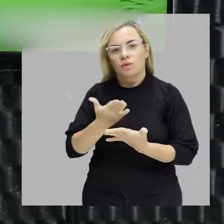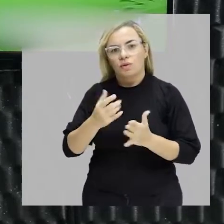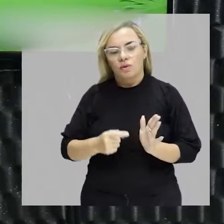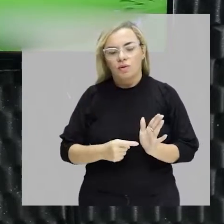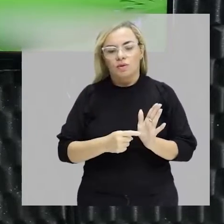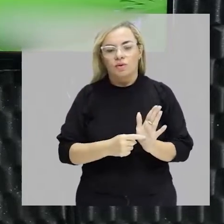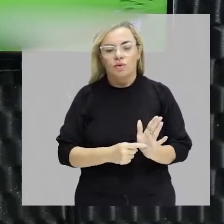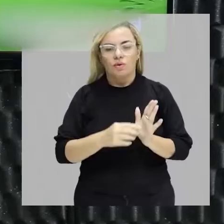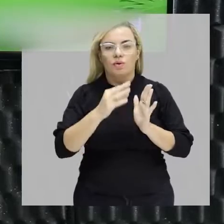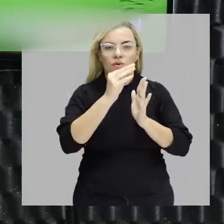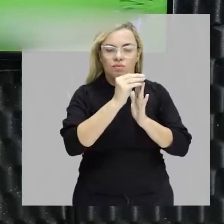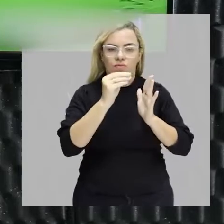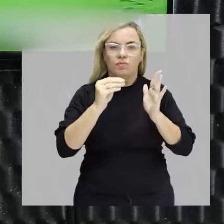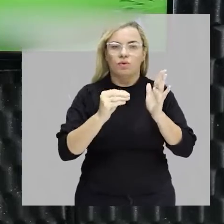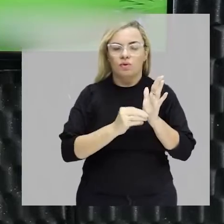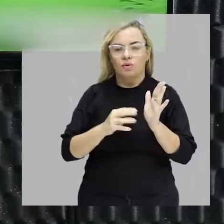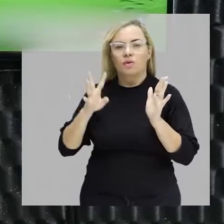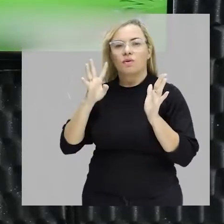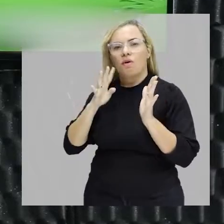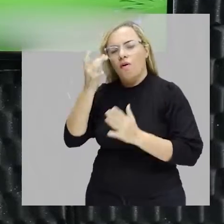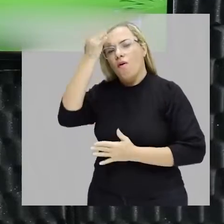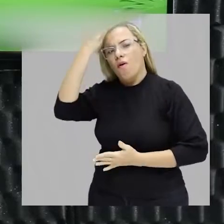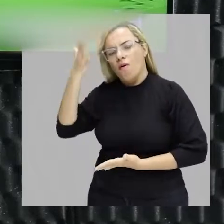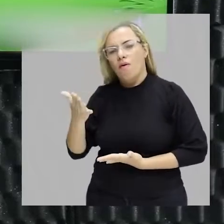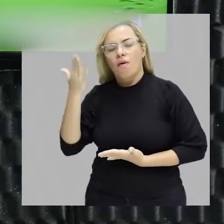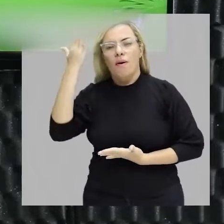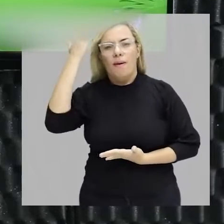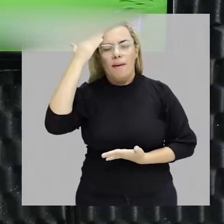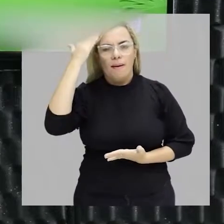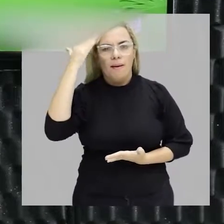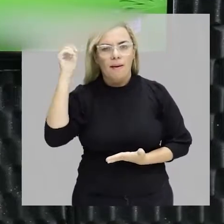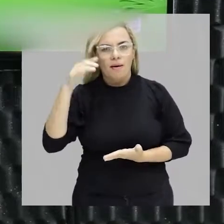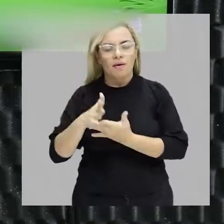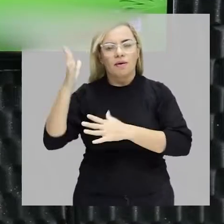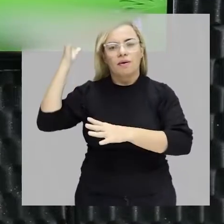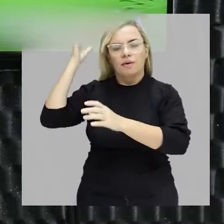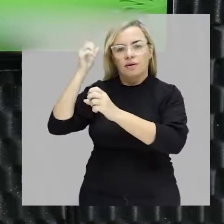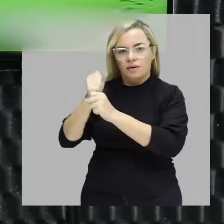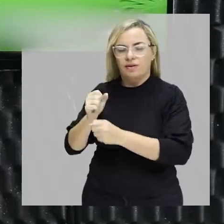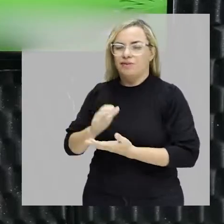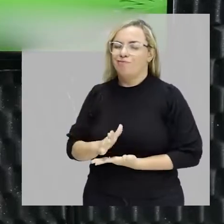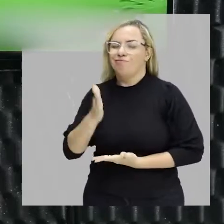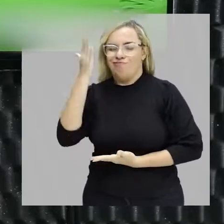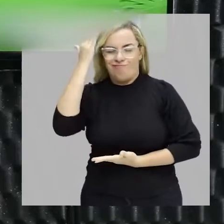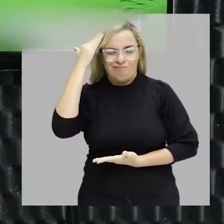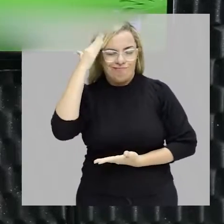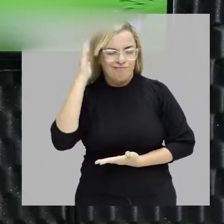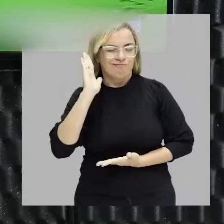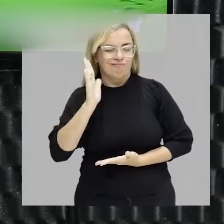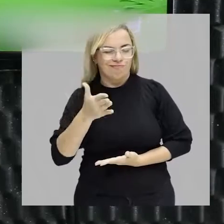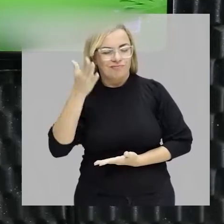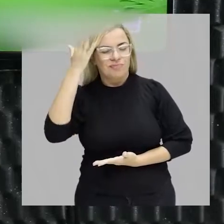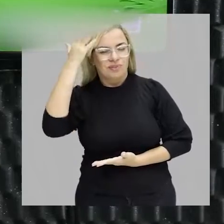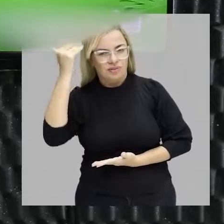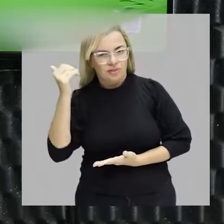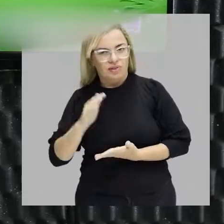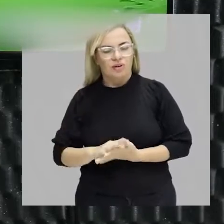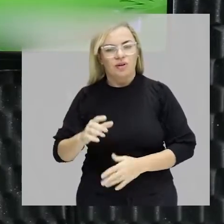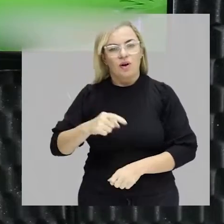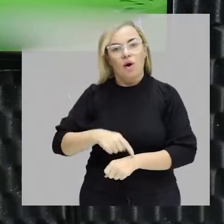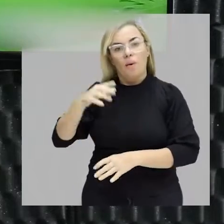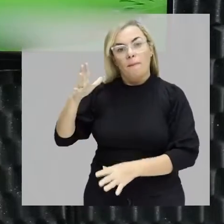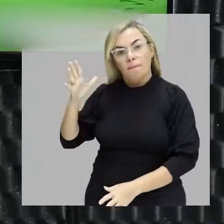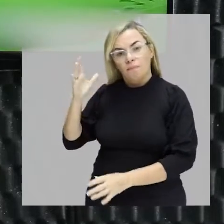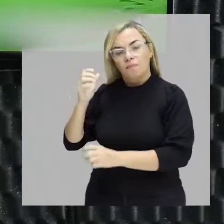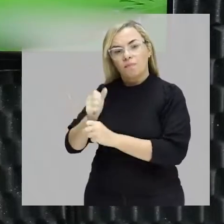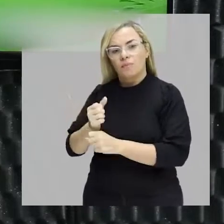também um outro assunto bem legal, bem fácil de entender, bem fácil de revisar, claro, entender você já sabe esse conteúdo aqui, a gente está só no momento de